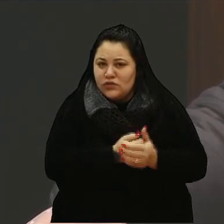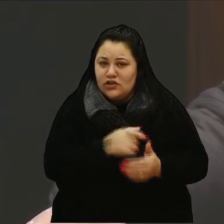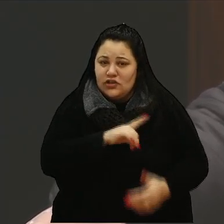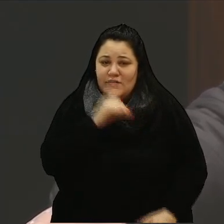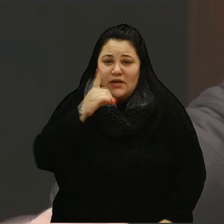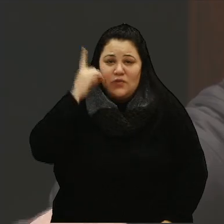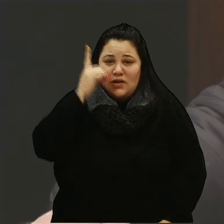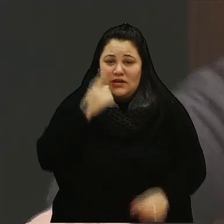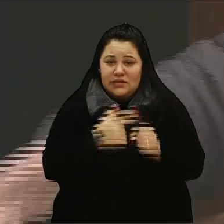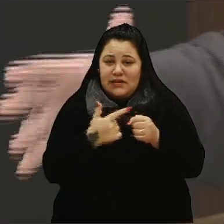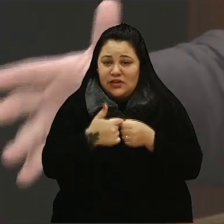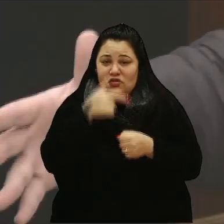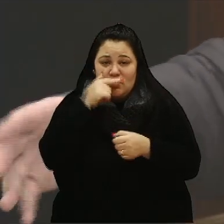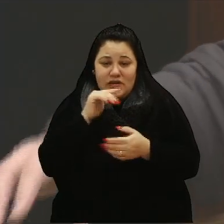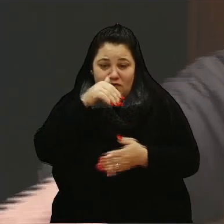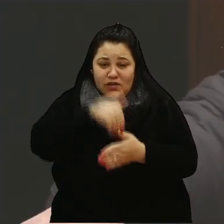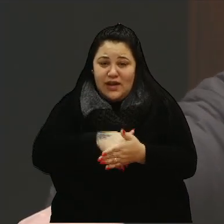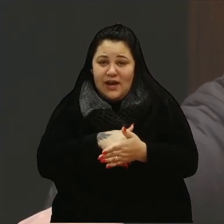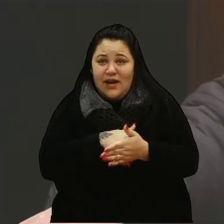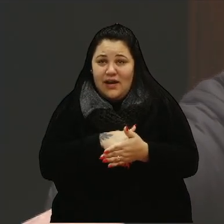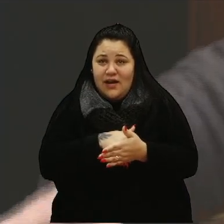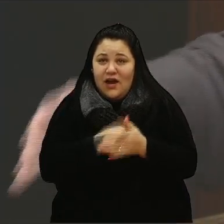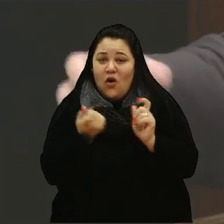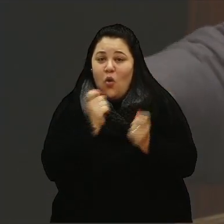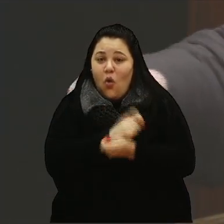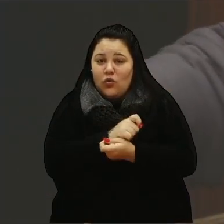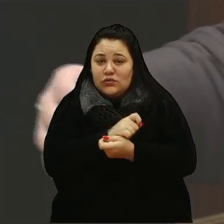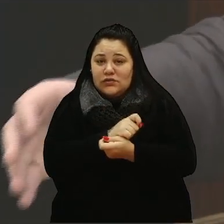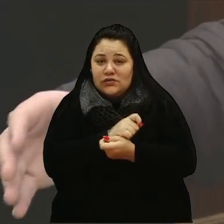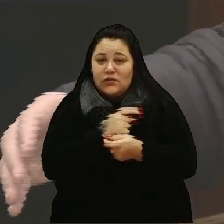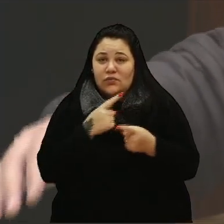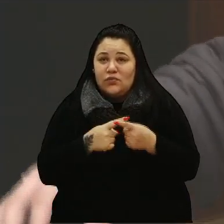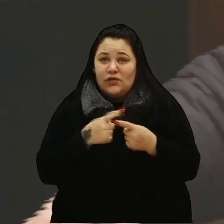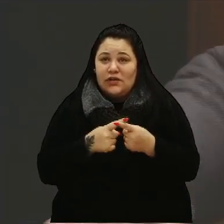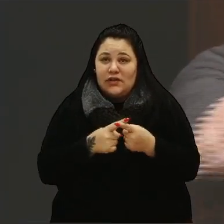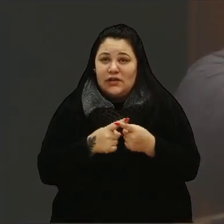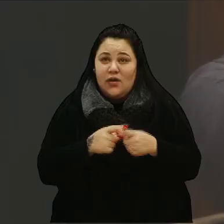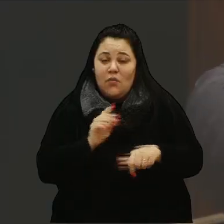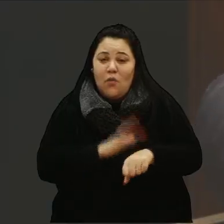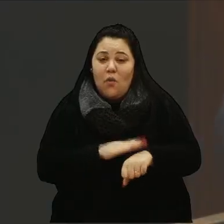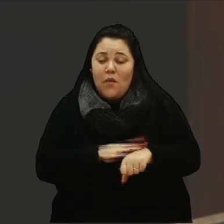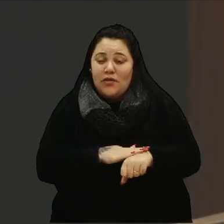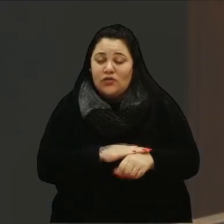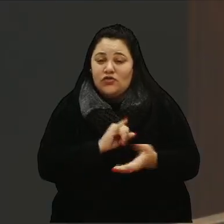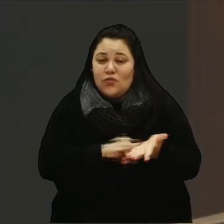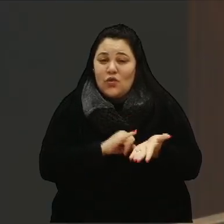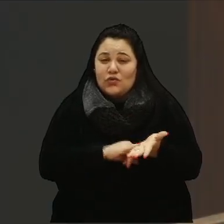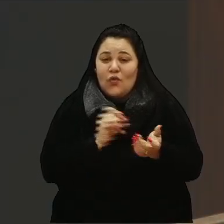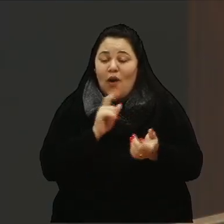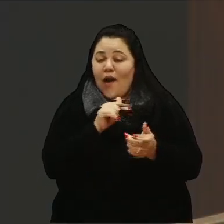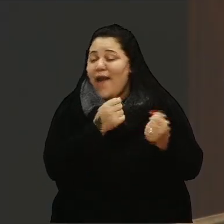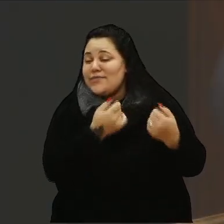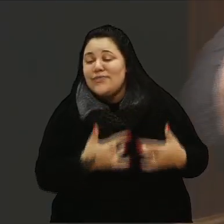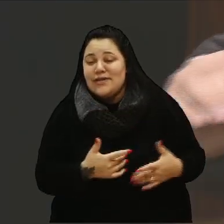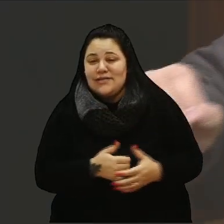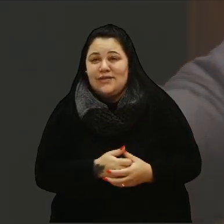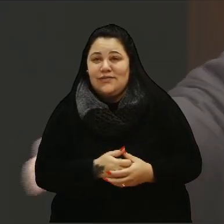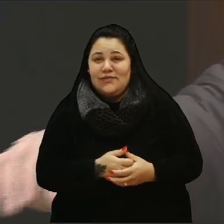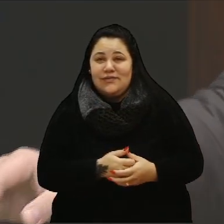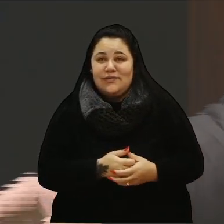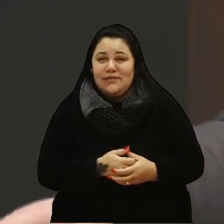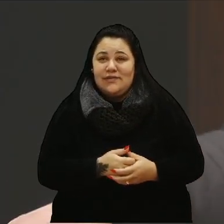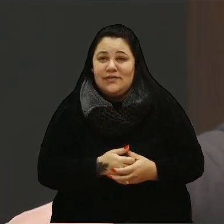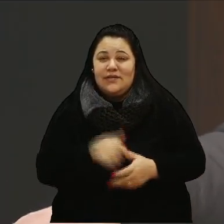nossa cidade que conseguiram votar contrários a isso, porque queriam um aumento de imposto. E aí qual é a justificativa que muita gente usou